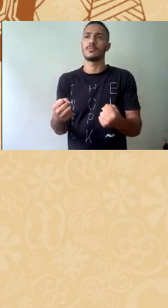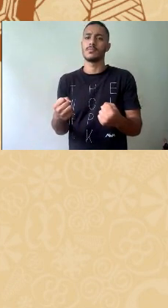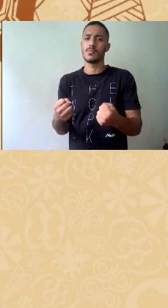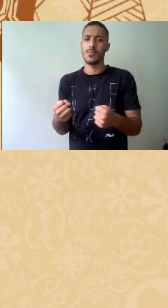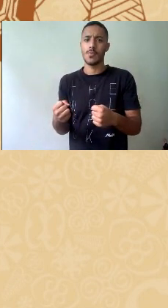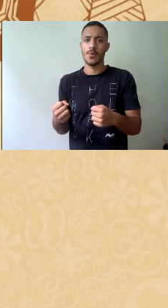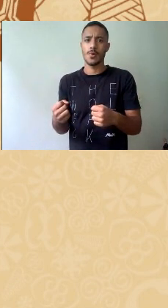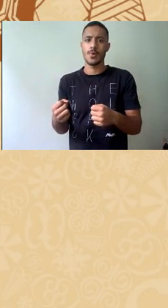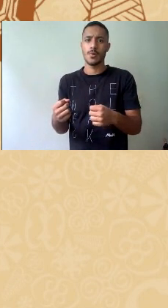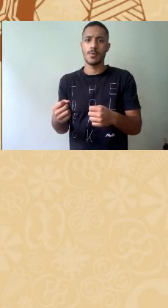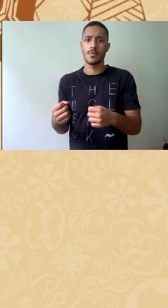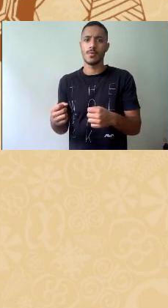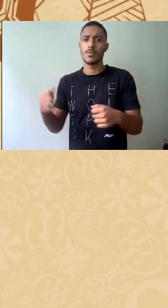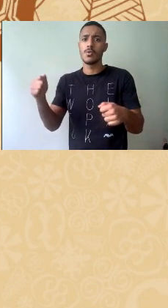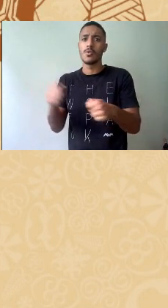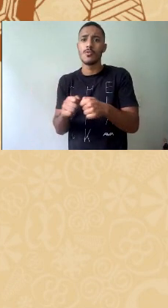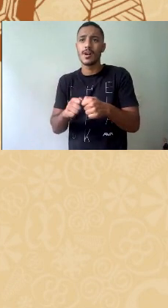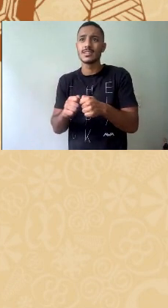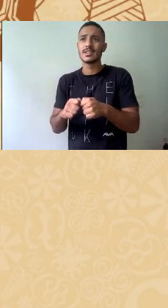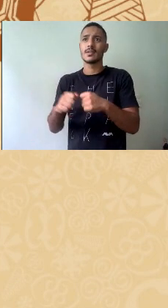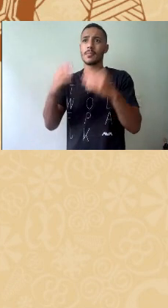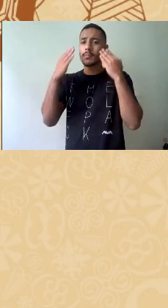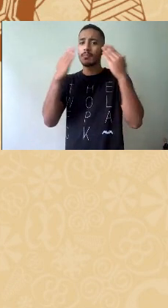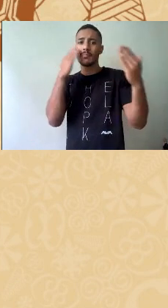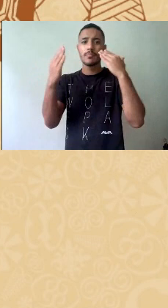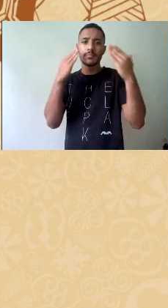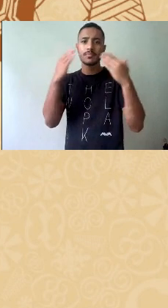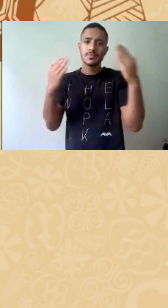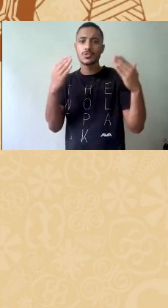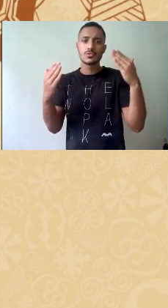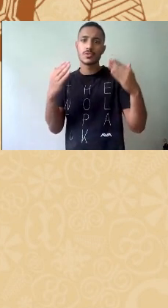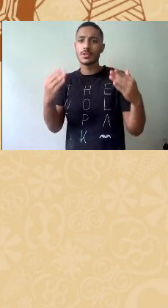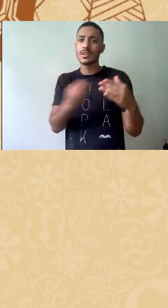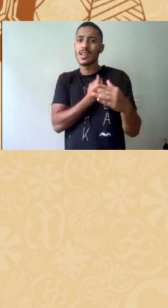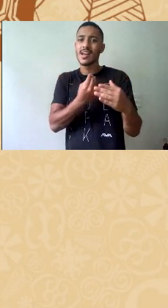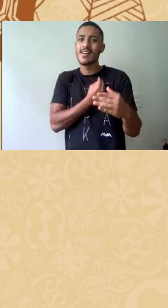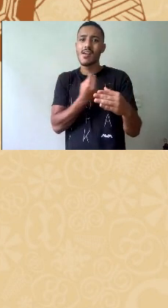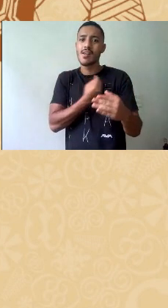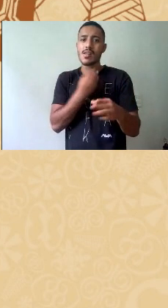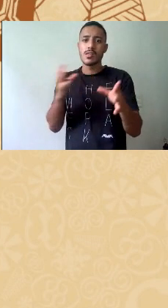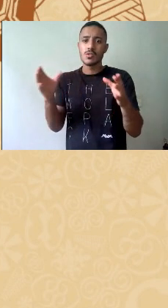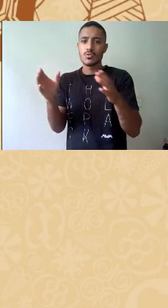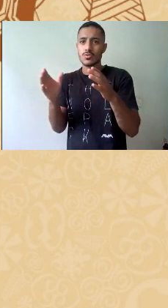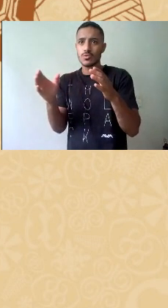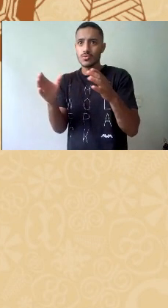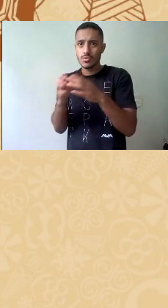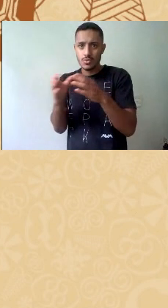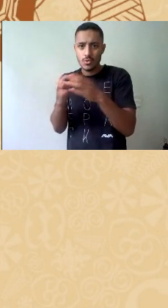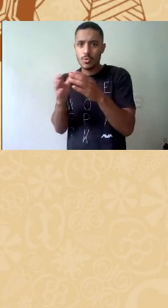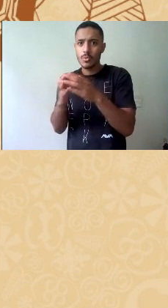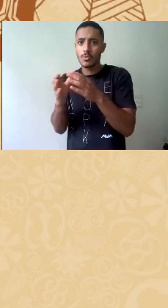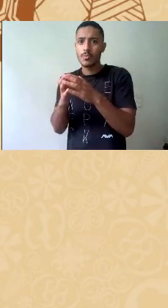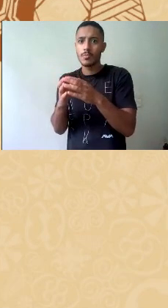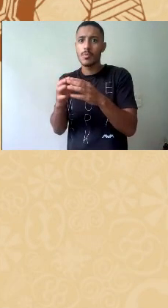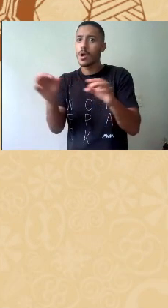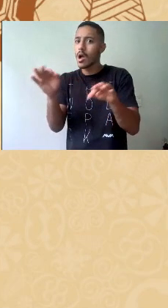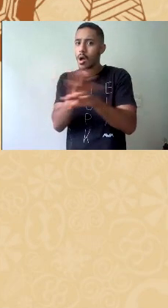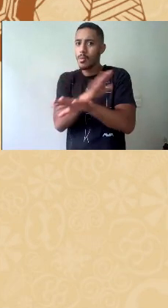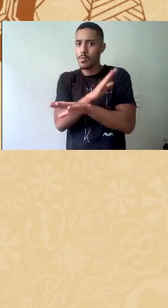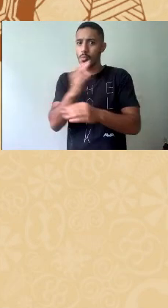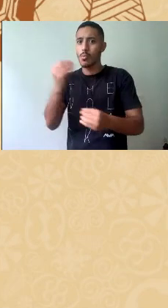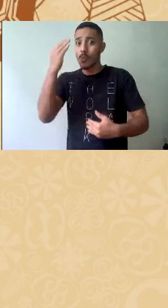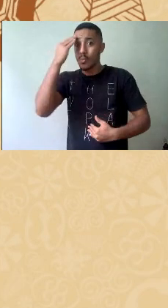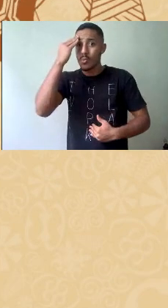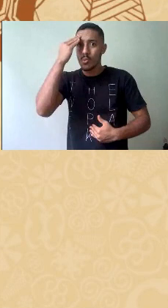fazer psicológico na vida das organizações e nas relações interpessoais. Muito obrigado, desculpem